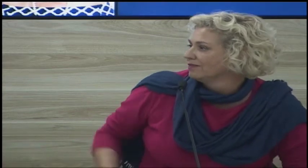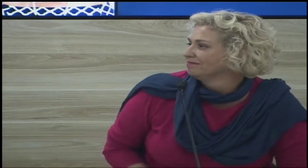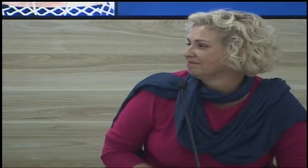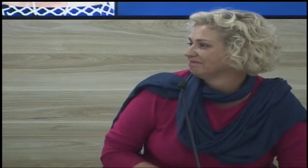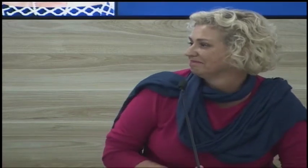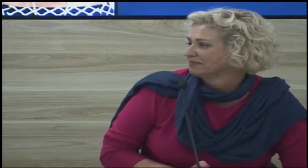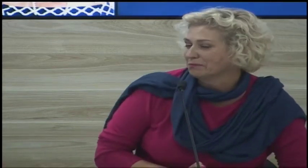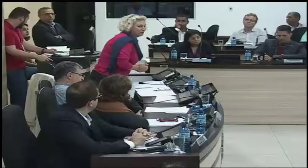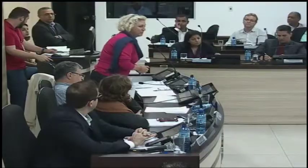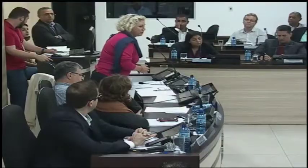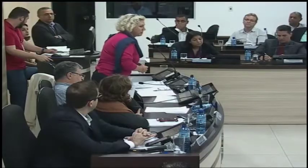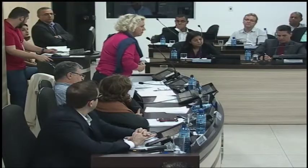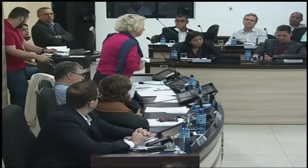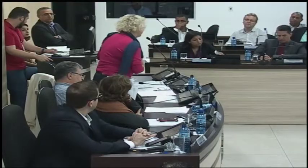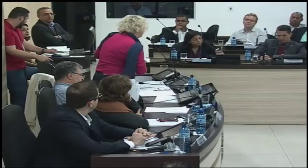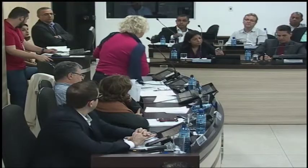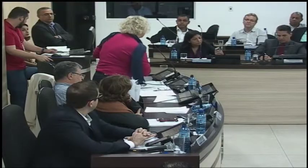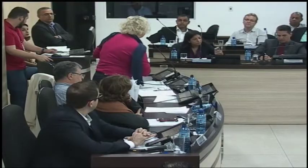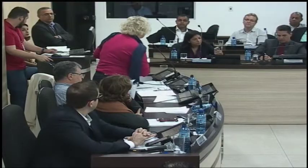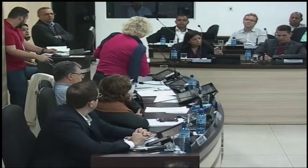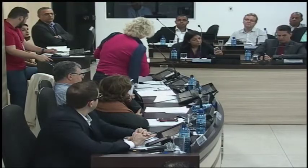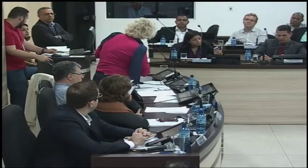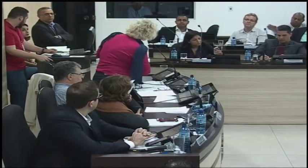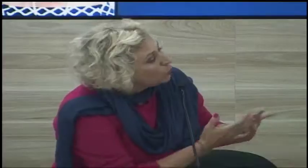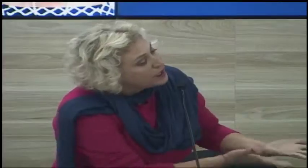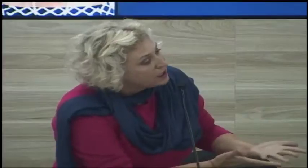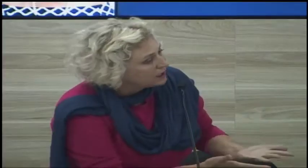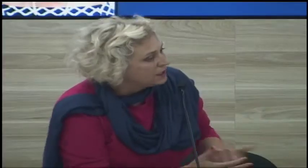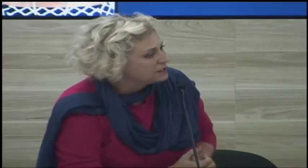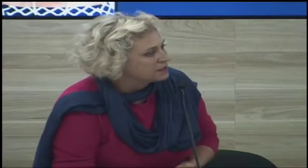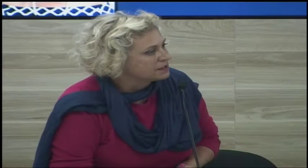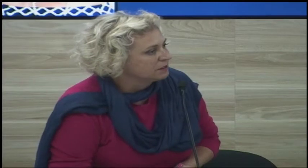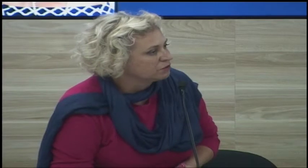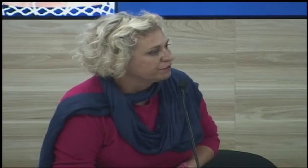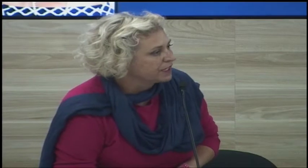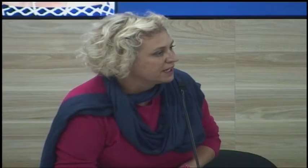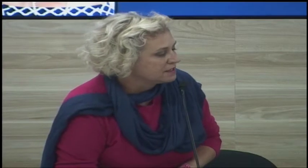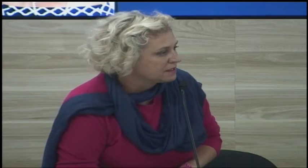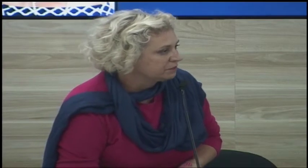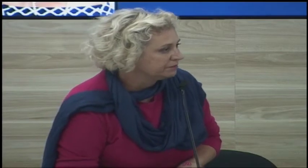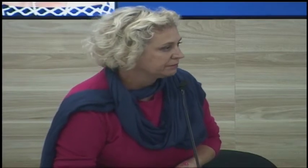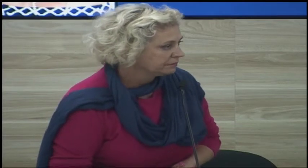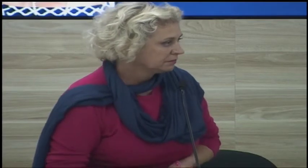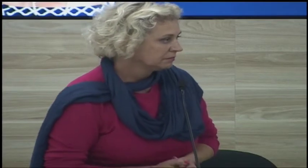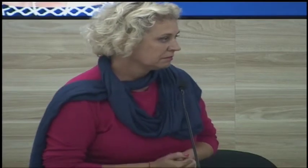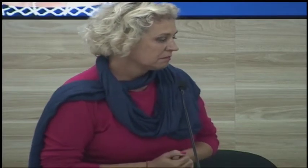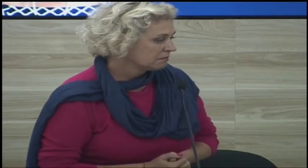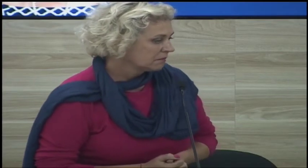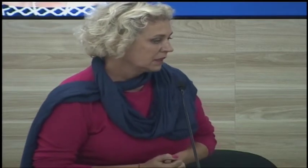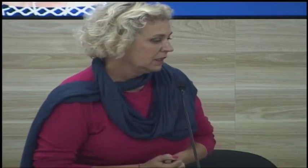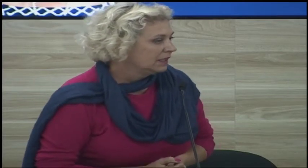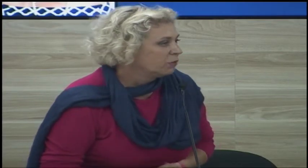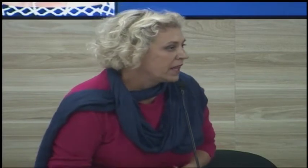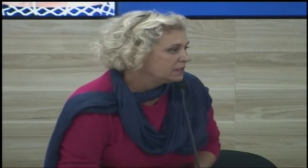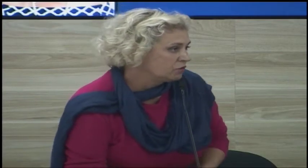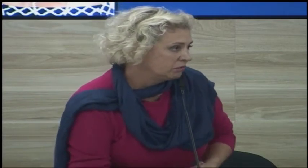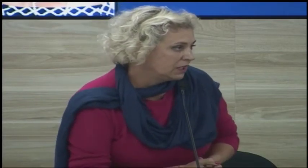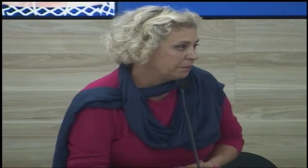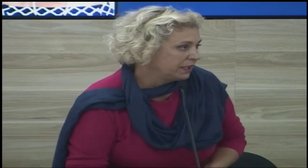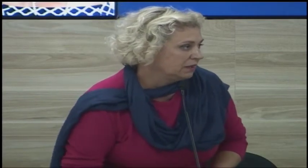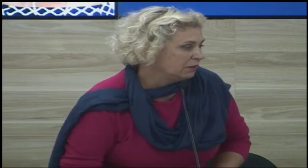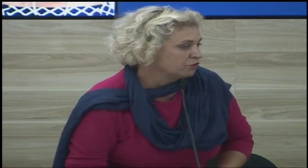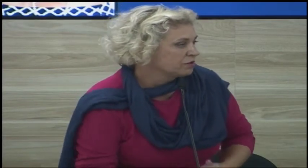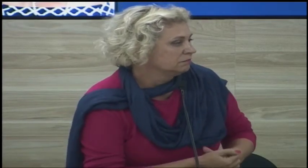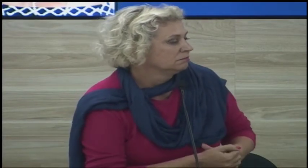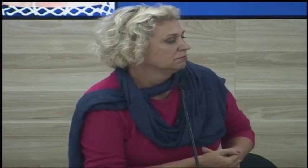todos não podemos simplesmente excluir aqueles que são diferentes não é isso